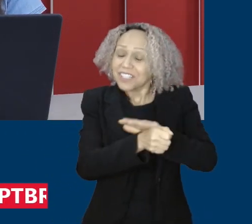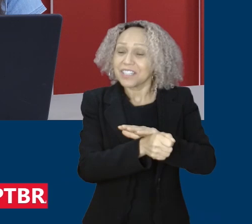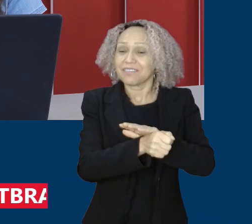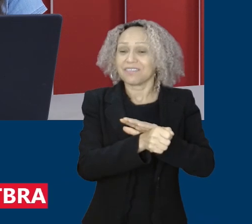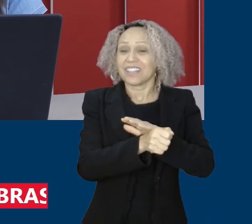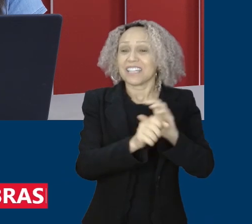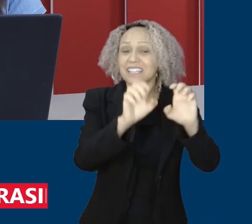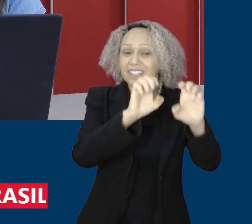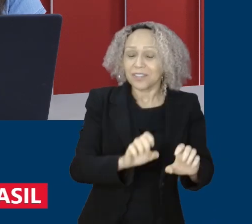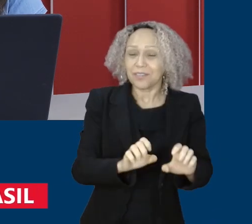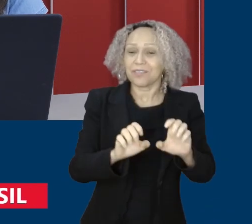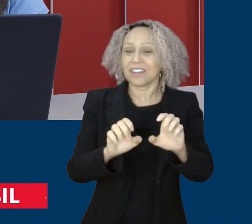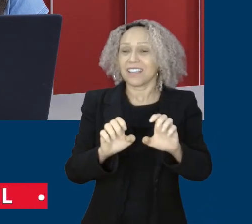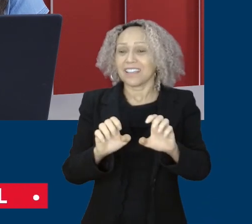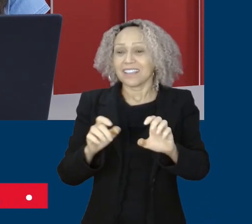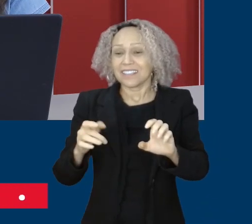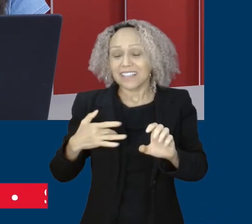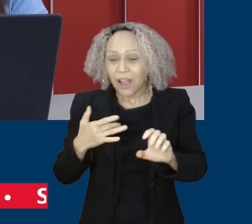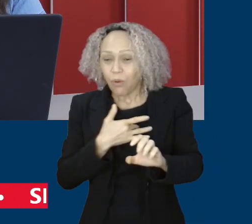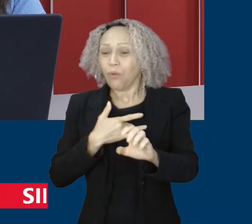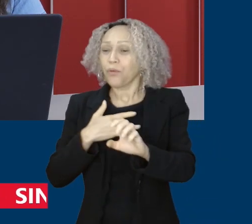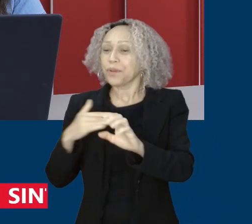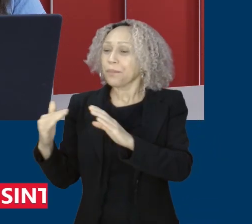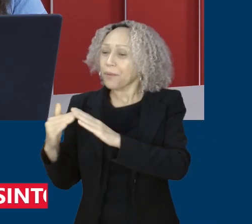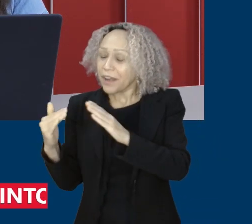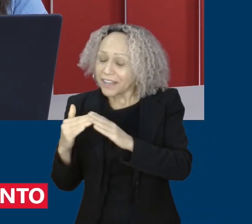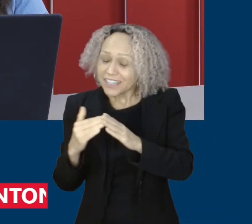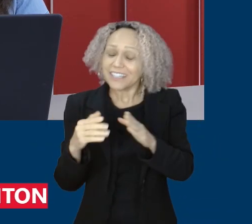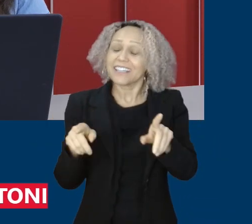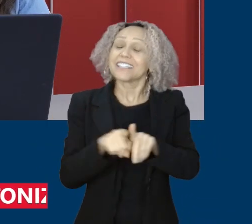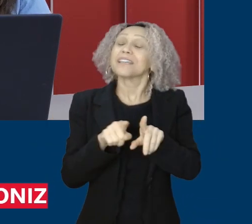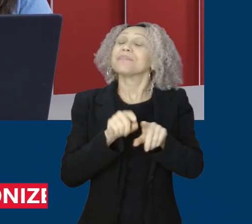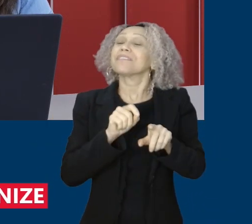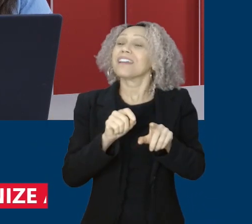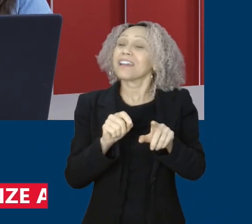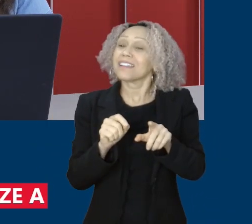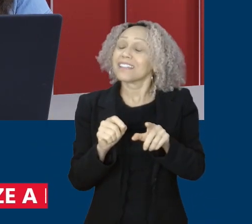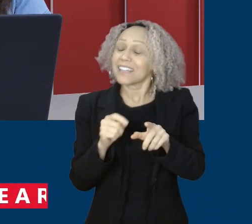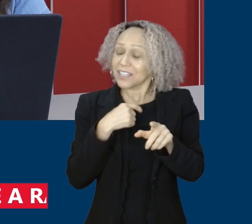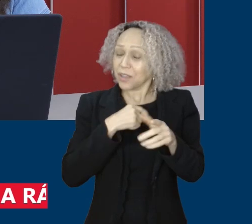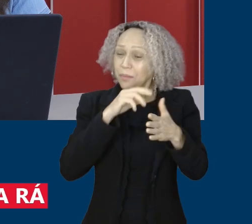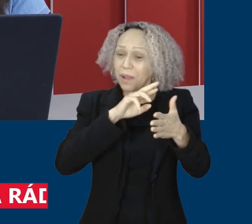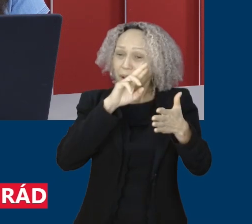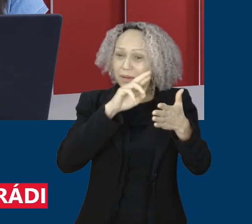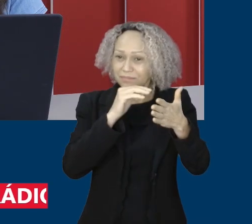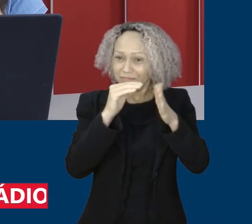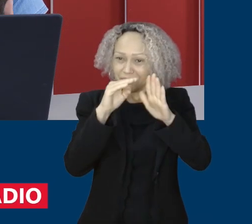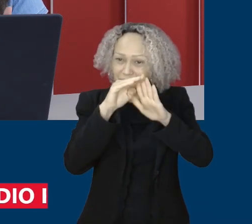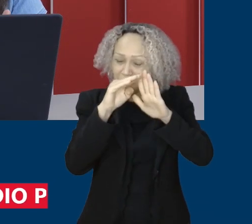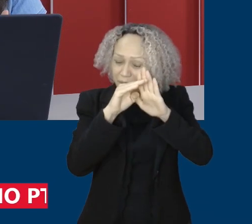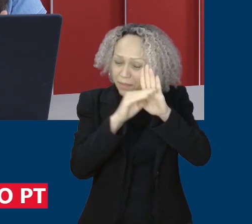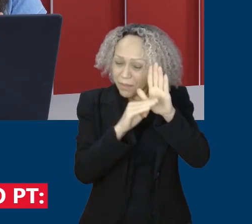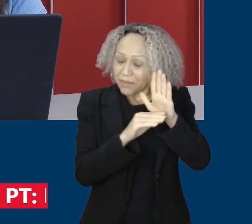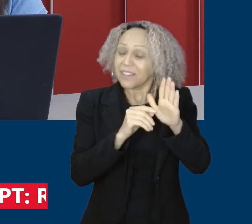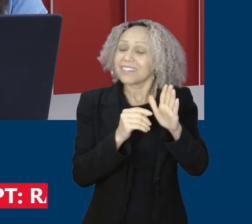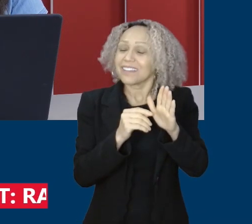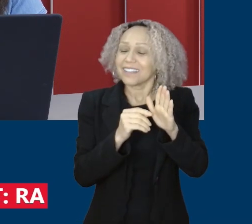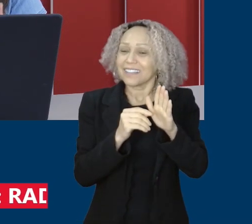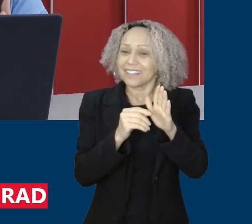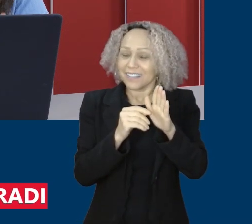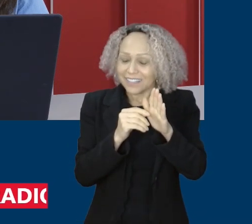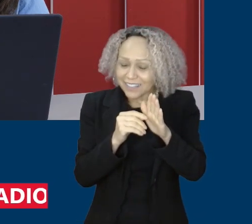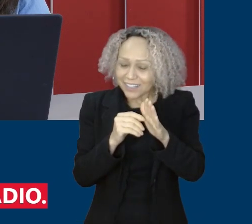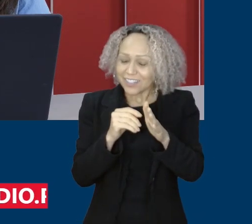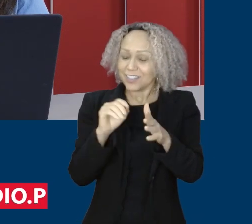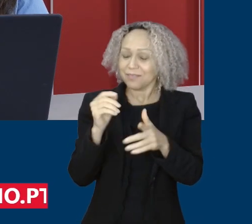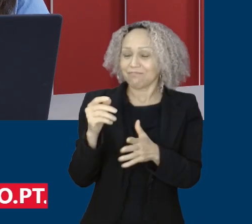também lançou um pacote de medidas pela igualdade racial, né? Entre elas, a gente fala aqui da obrigatoriedade de preenchimento